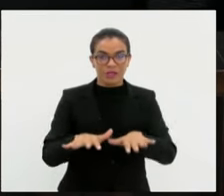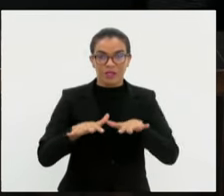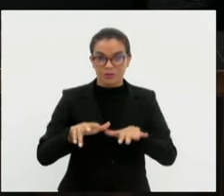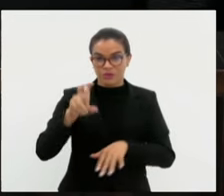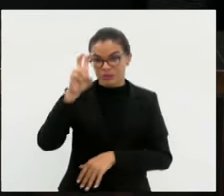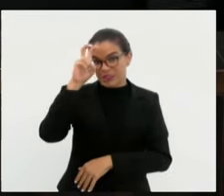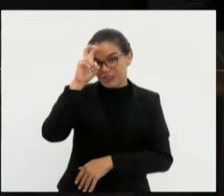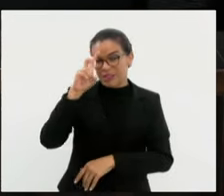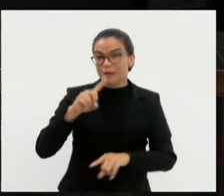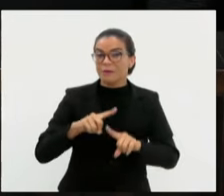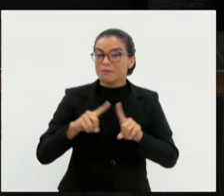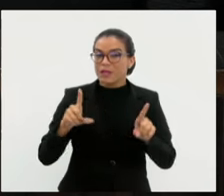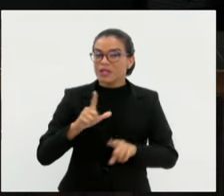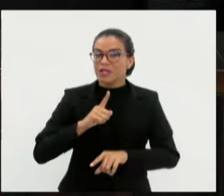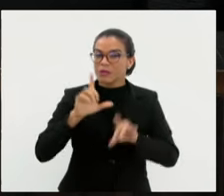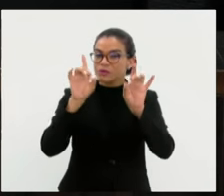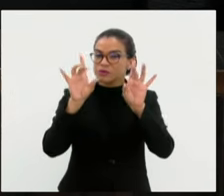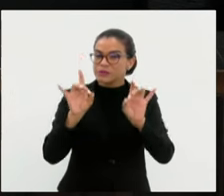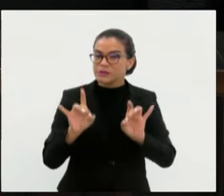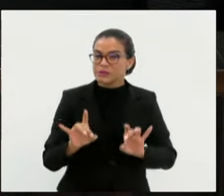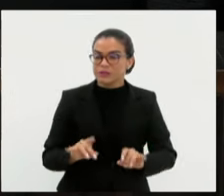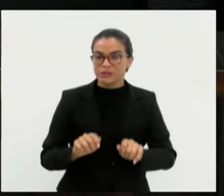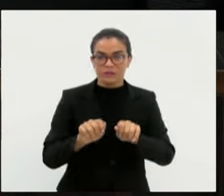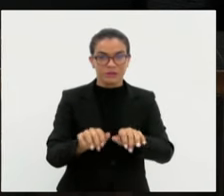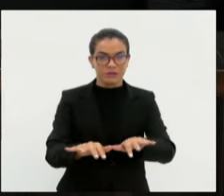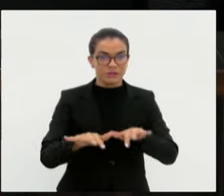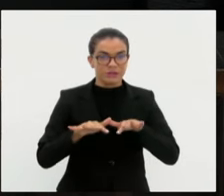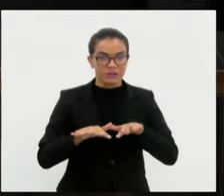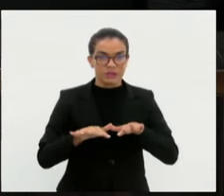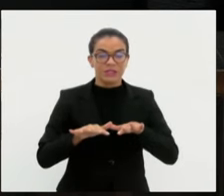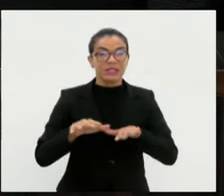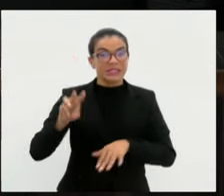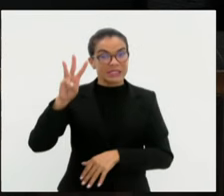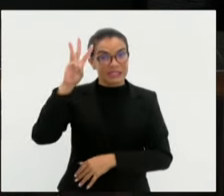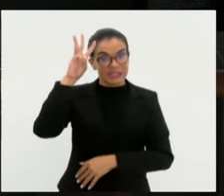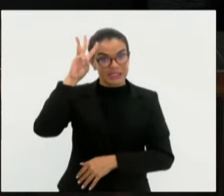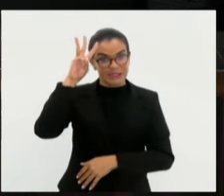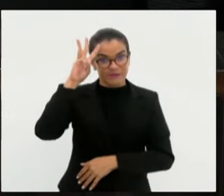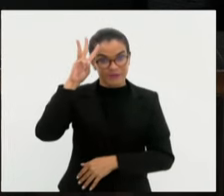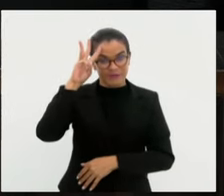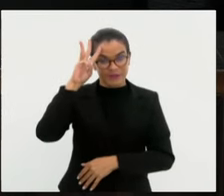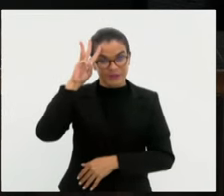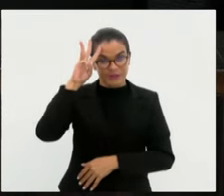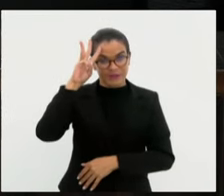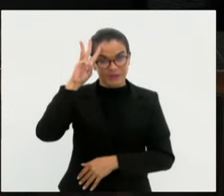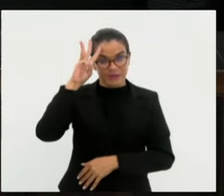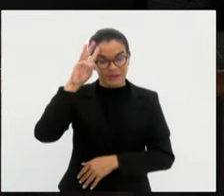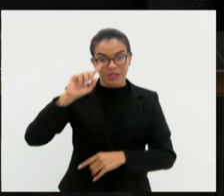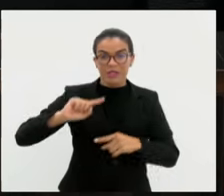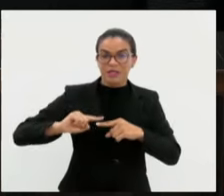quinta-feira, mas faremos uma extraordinária, uma extra, na terça-feira